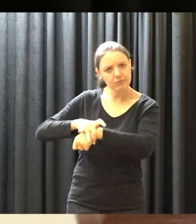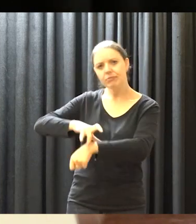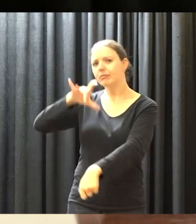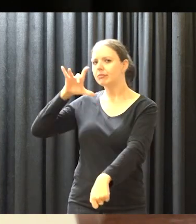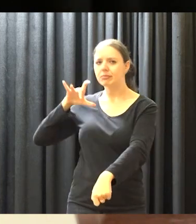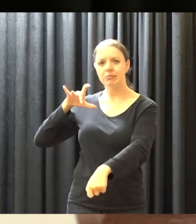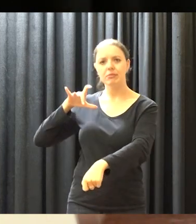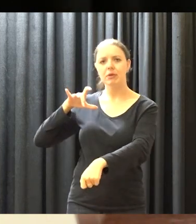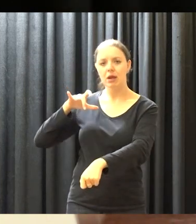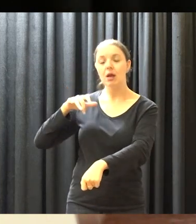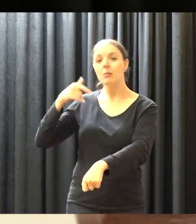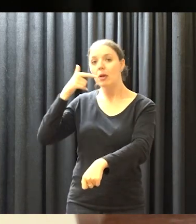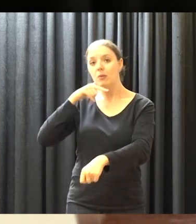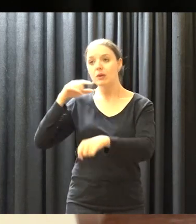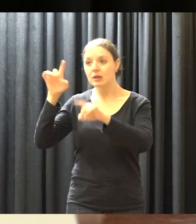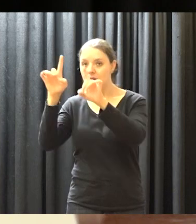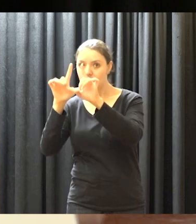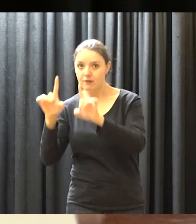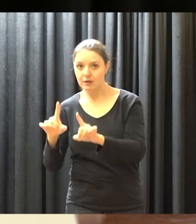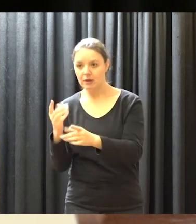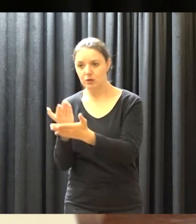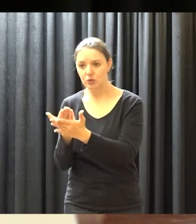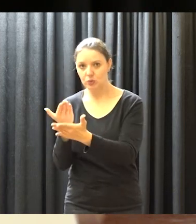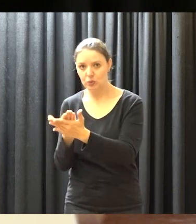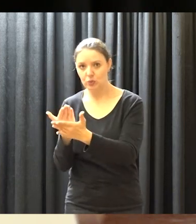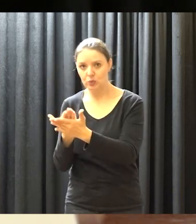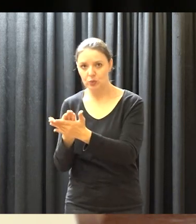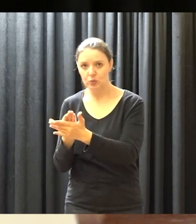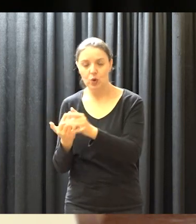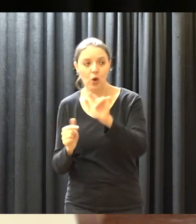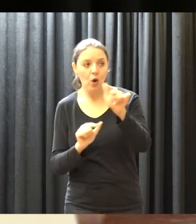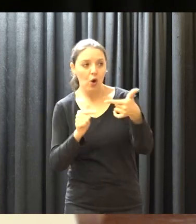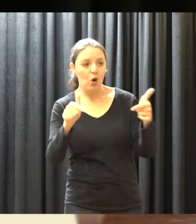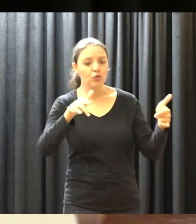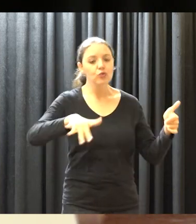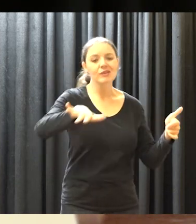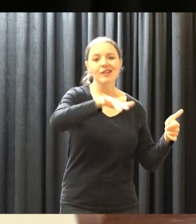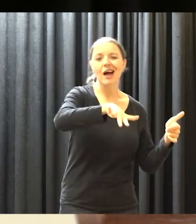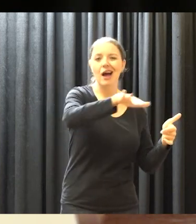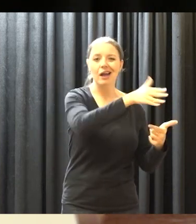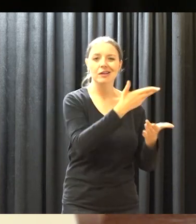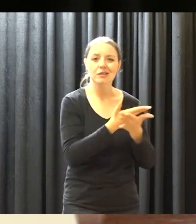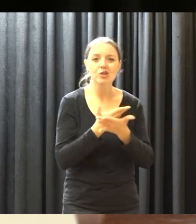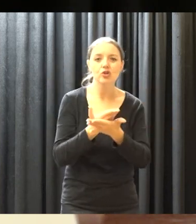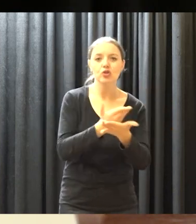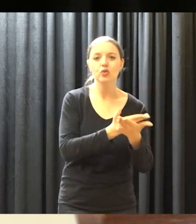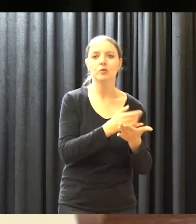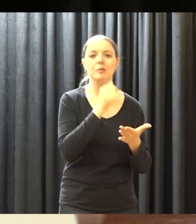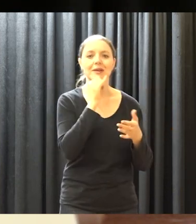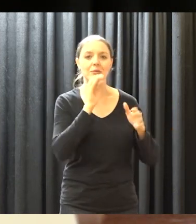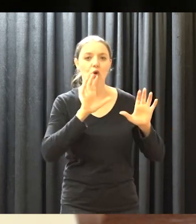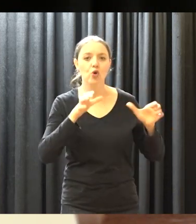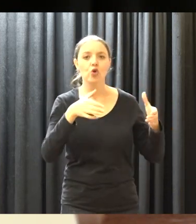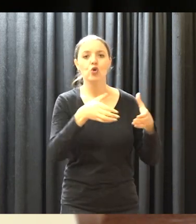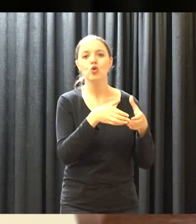de alianças entre os estudos da deficiência e outros campos de estudo que abordam grupos